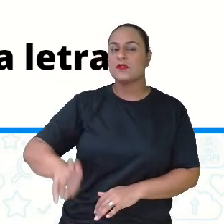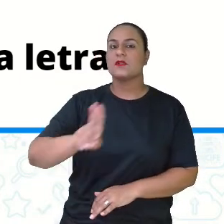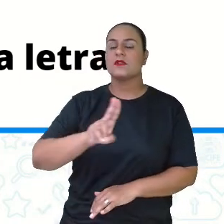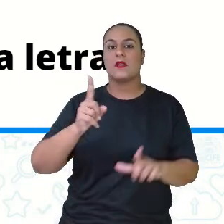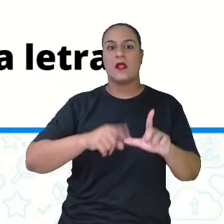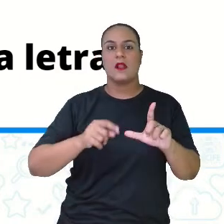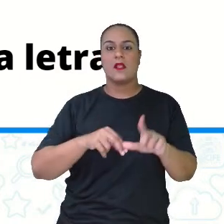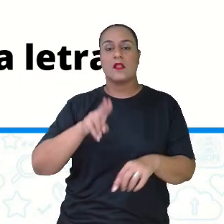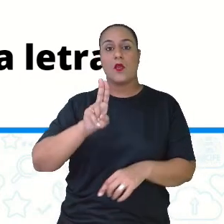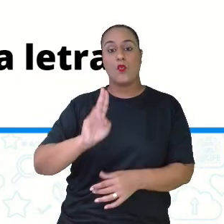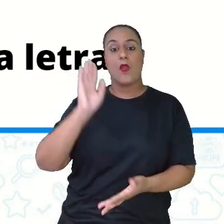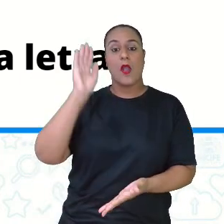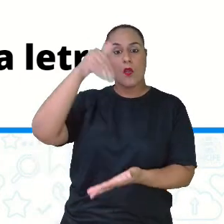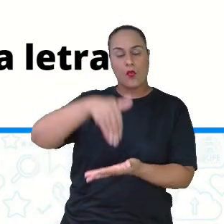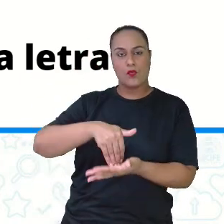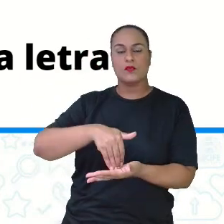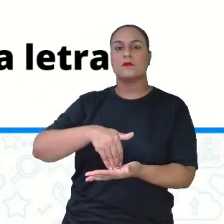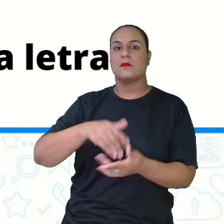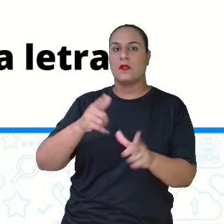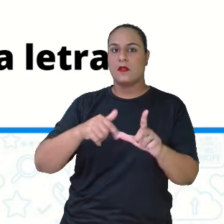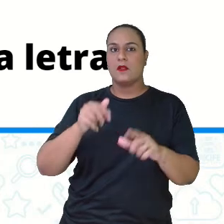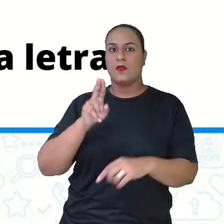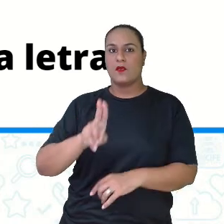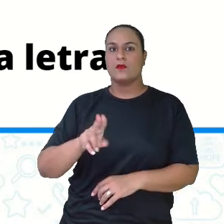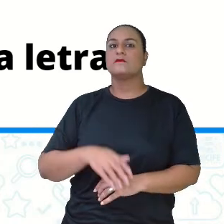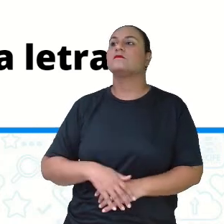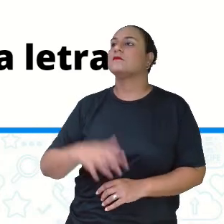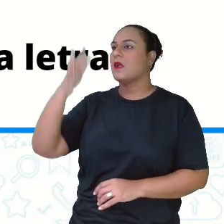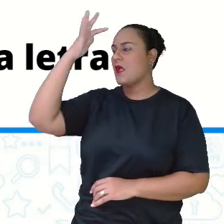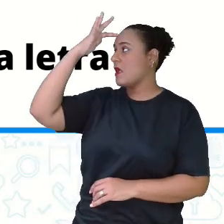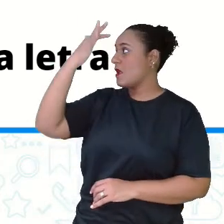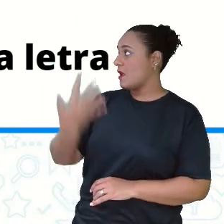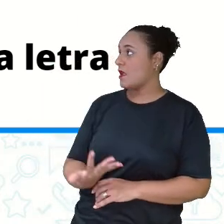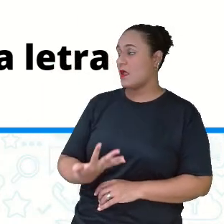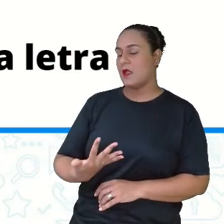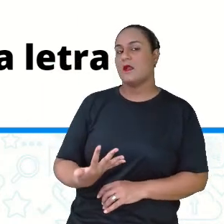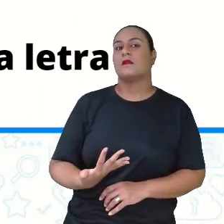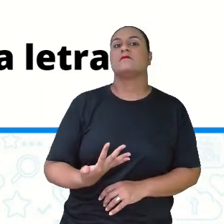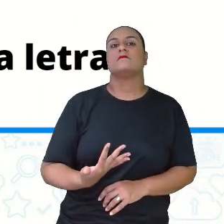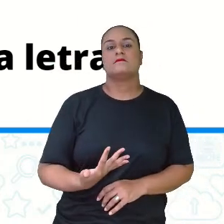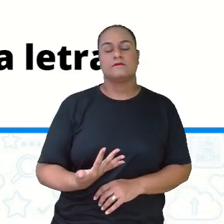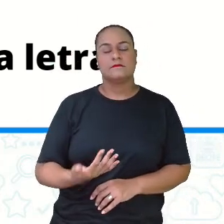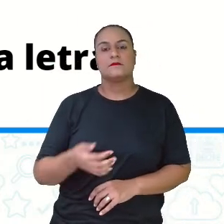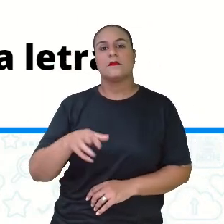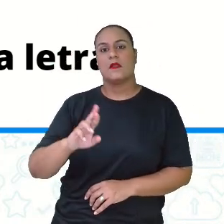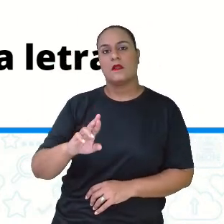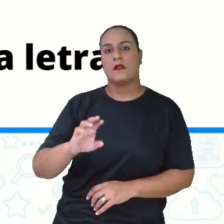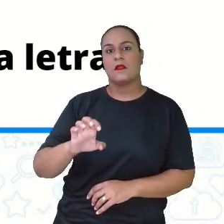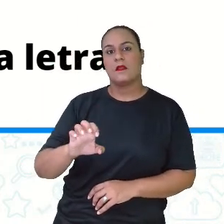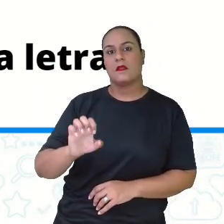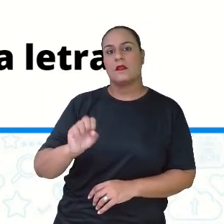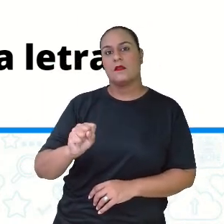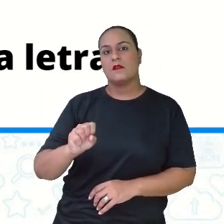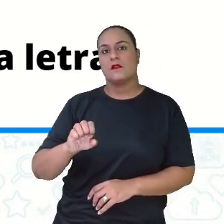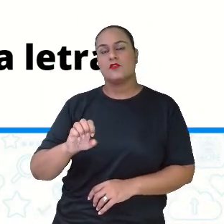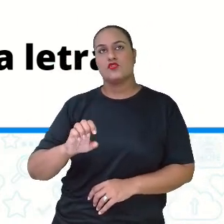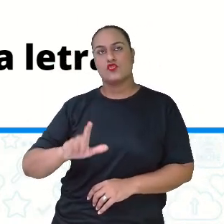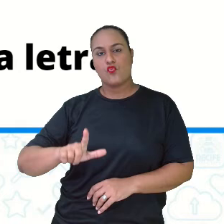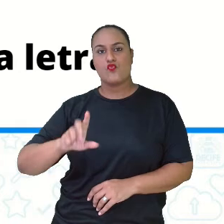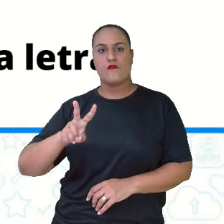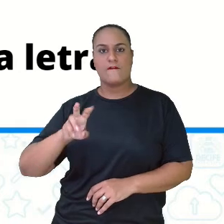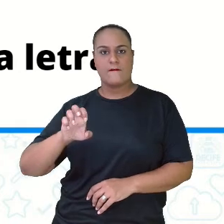U na terminação. Como exemplo aí, ó, resolveu, convocou e falou. Todos são